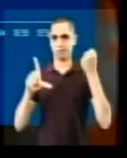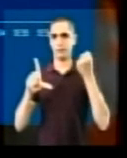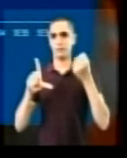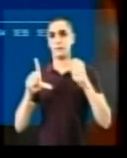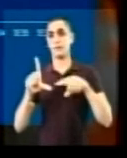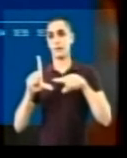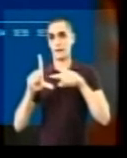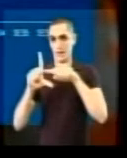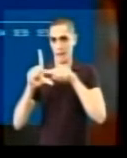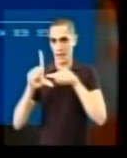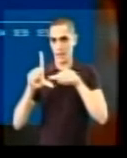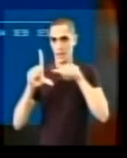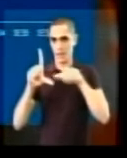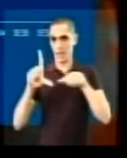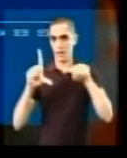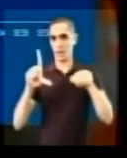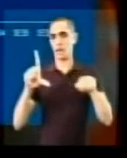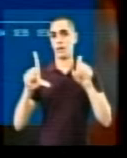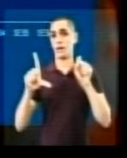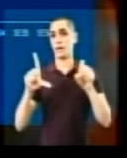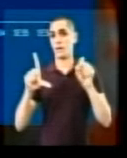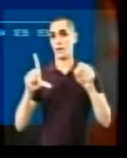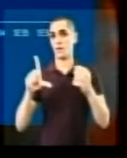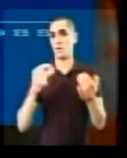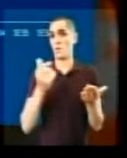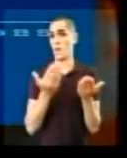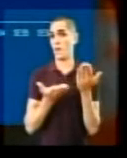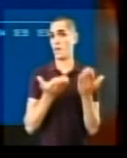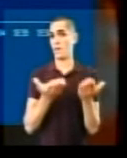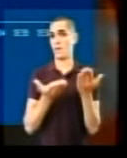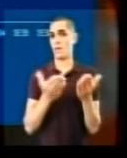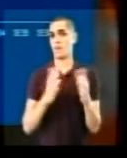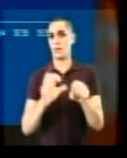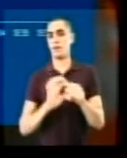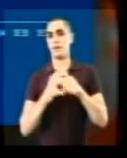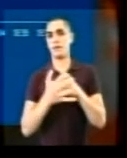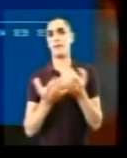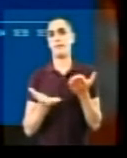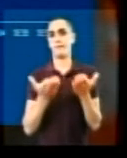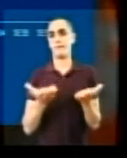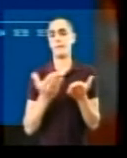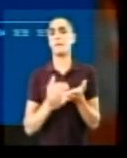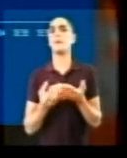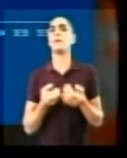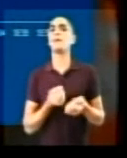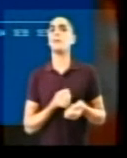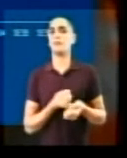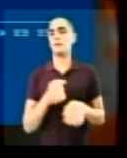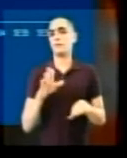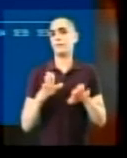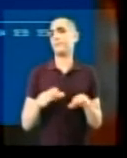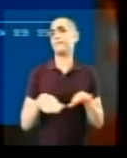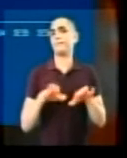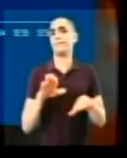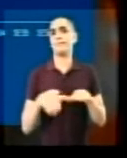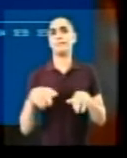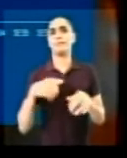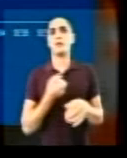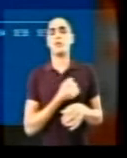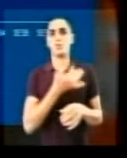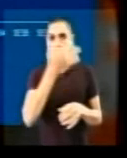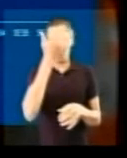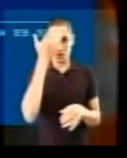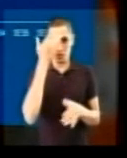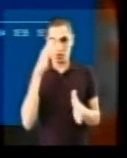certo? Desses pacientes que chegam para internar, em casos graves, nós